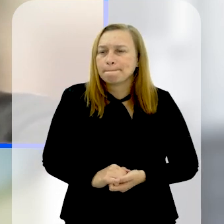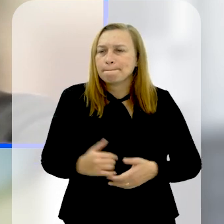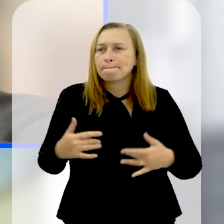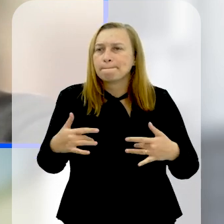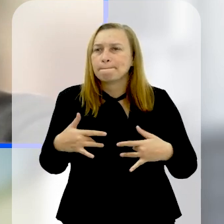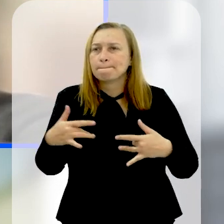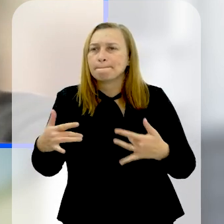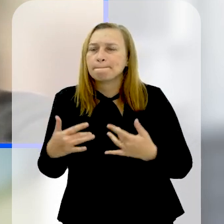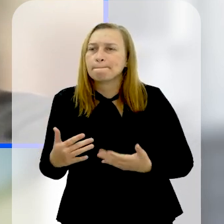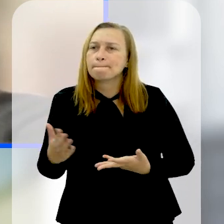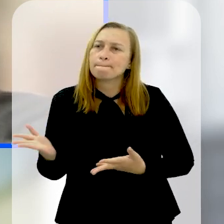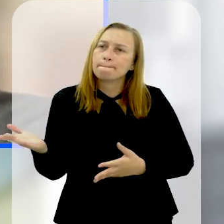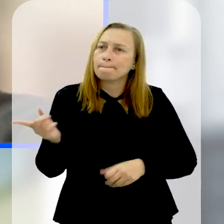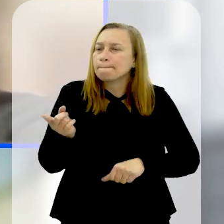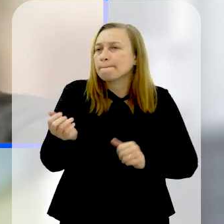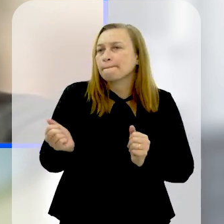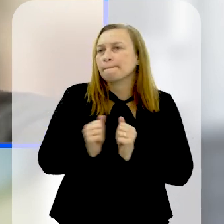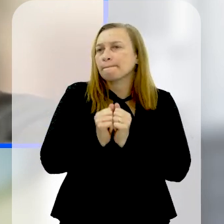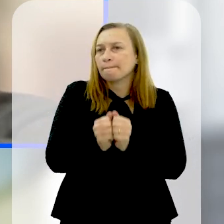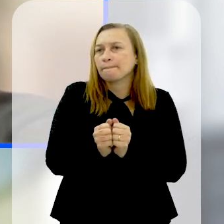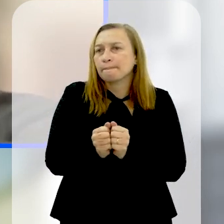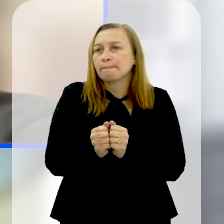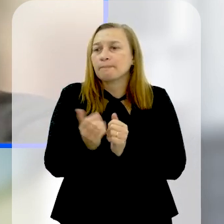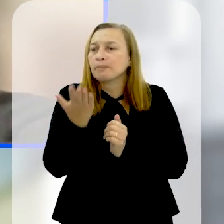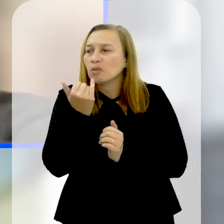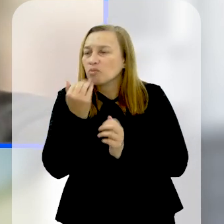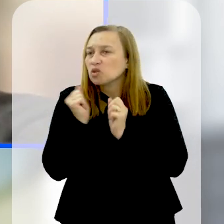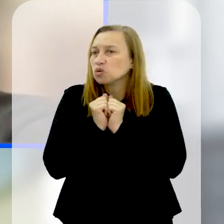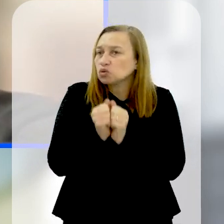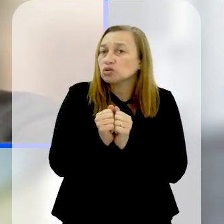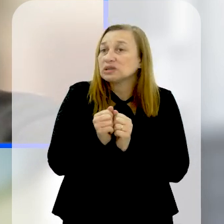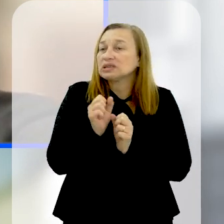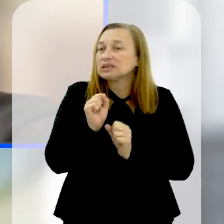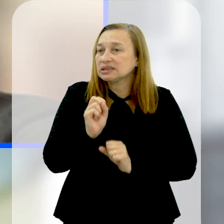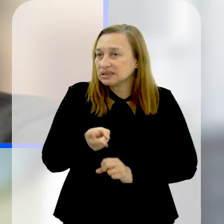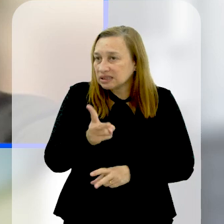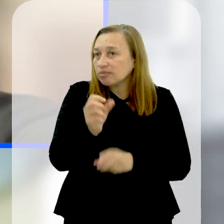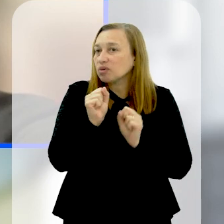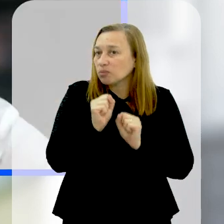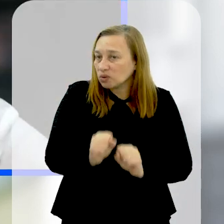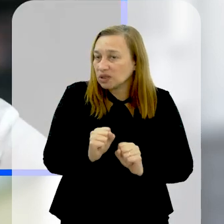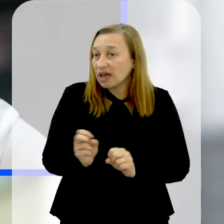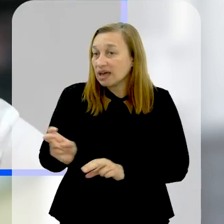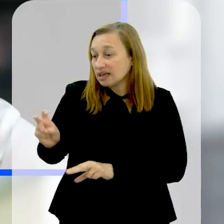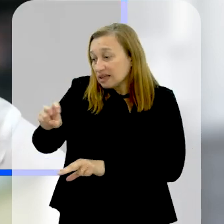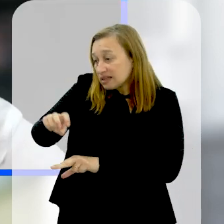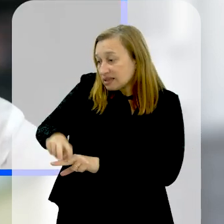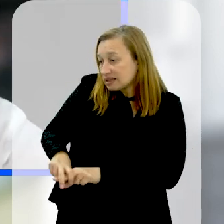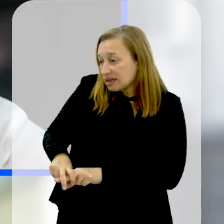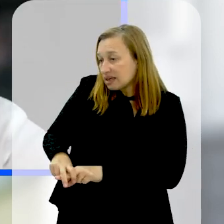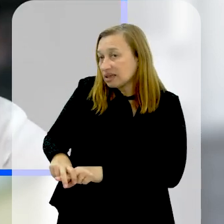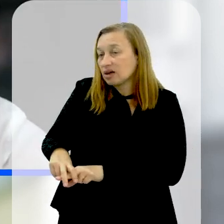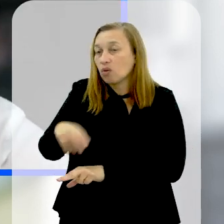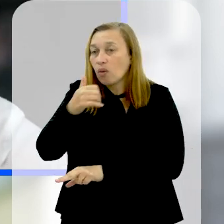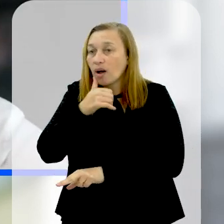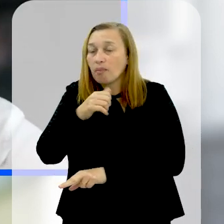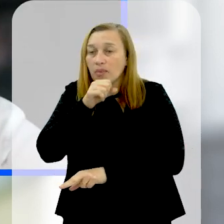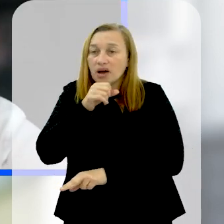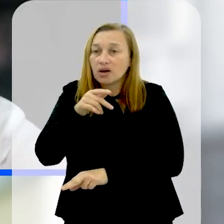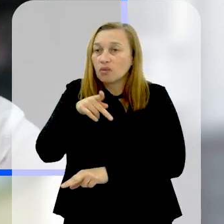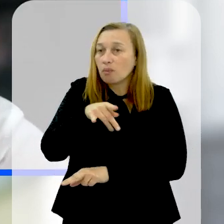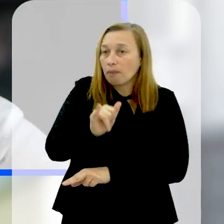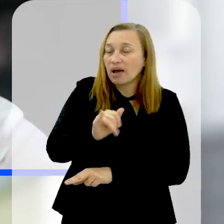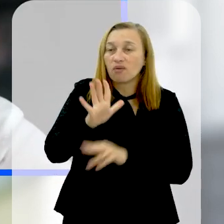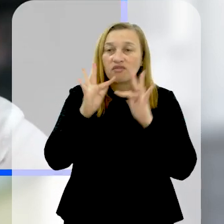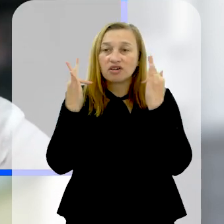comensalidade nada mais é do que, assim, vamos passar um tempo nos alimentando juntos, sempre que possível. Senta com sua mãe,